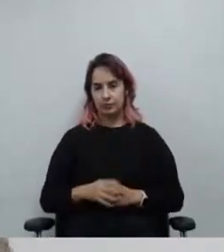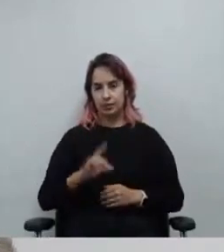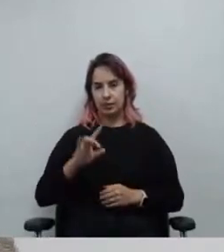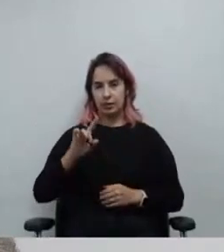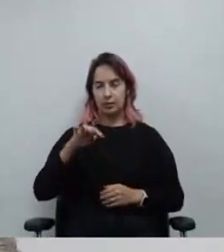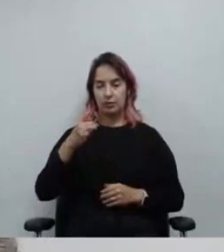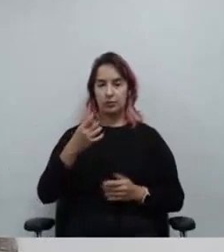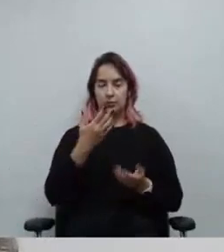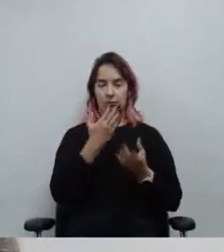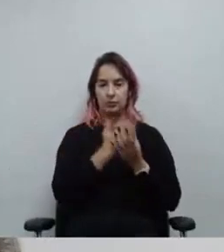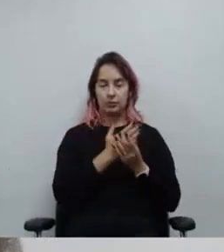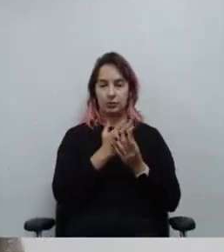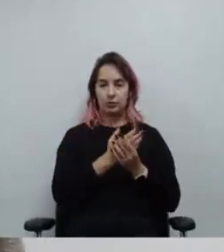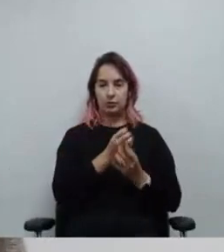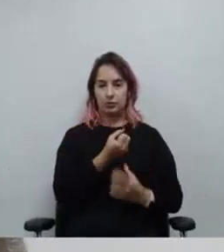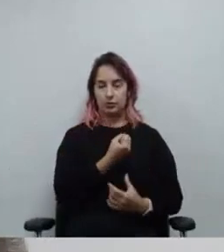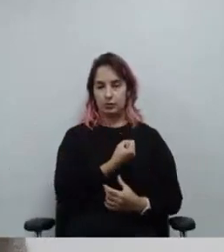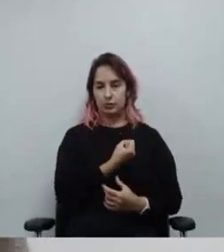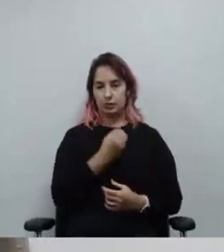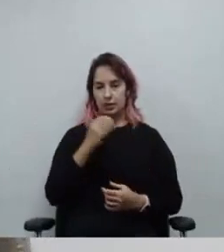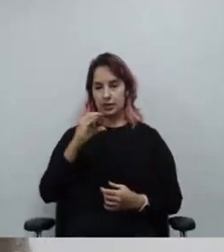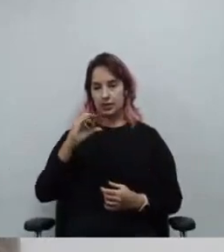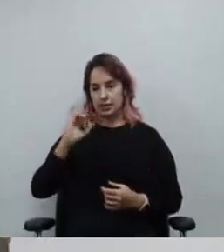Próximo processo, SEI.